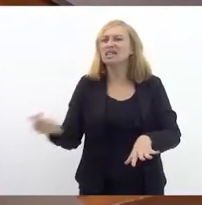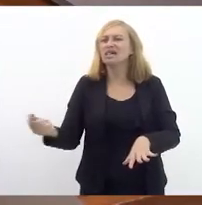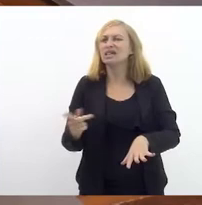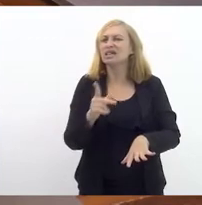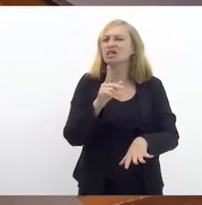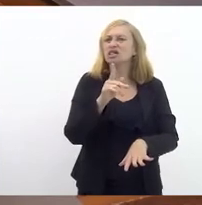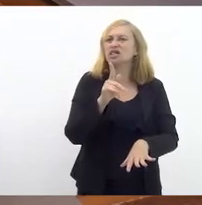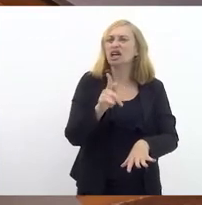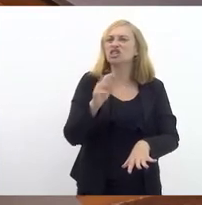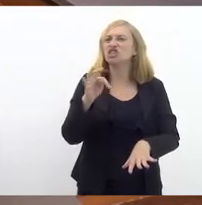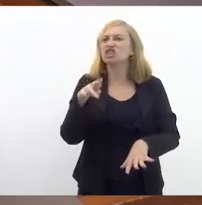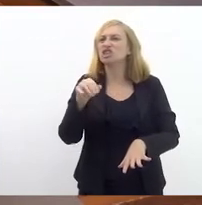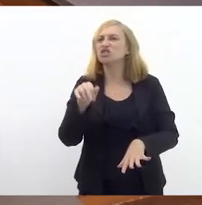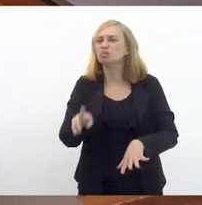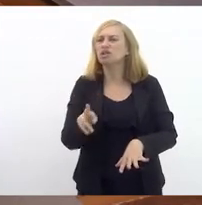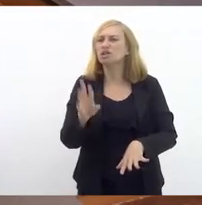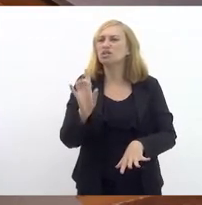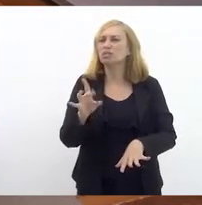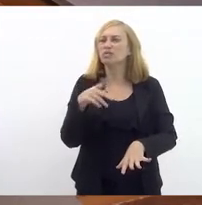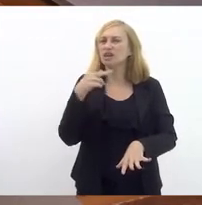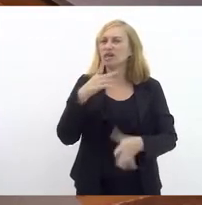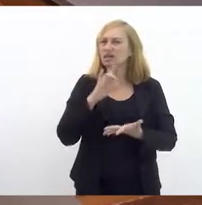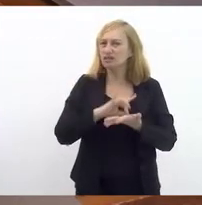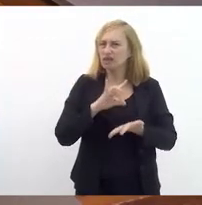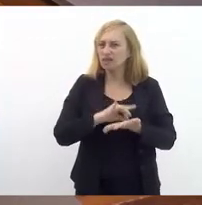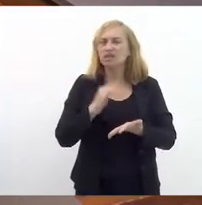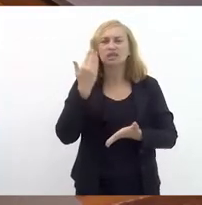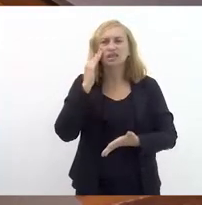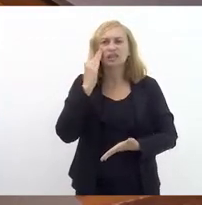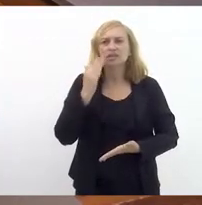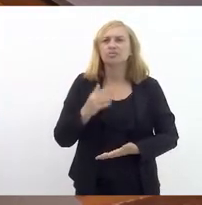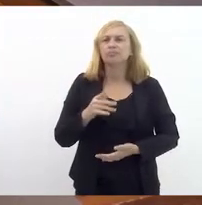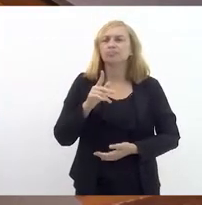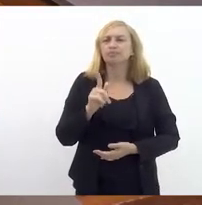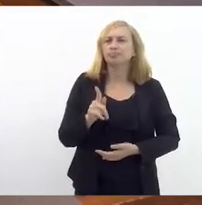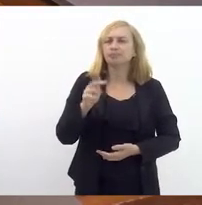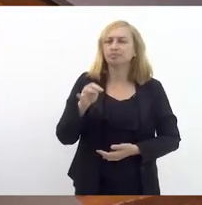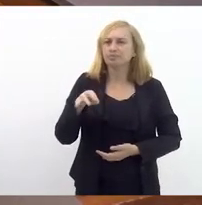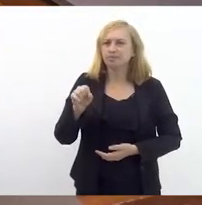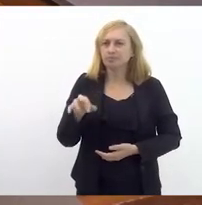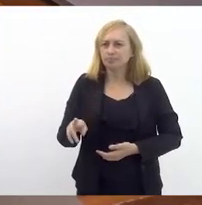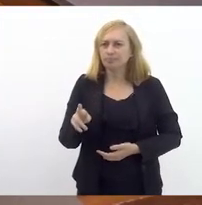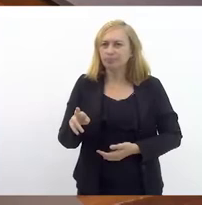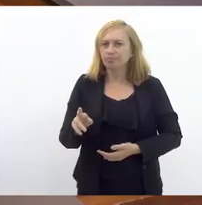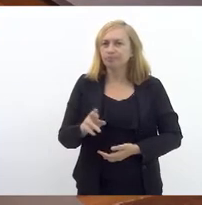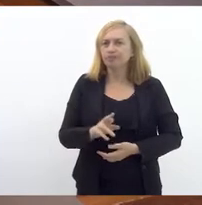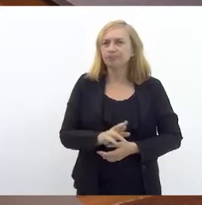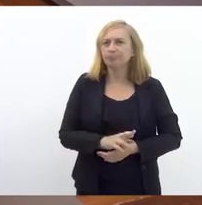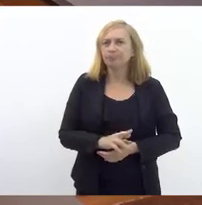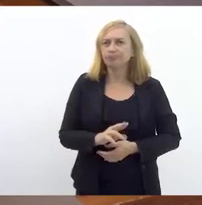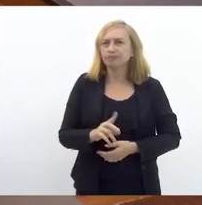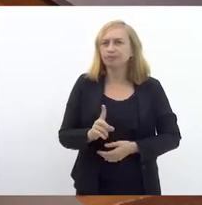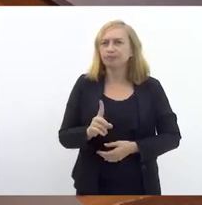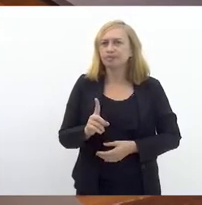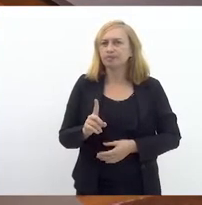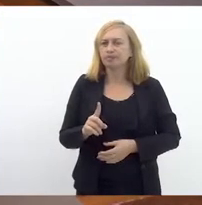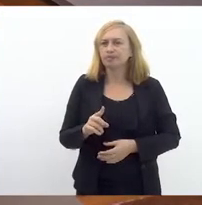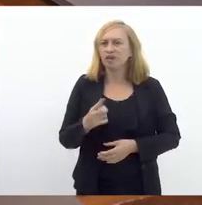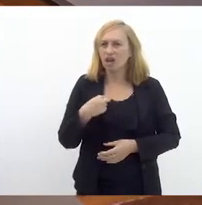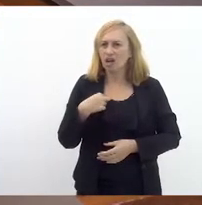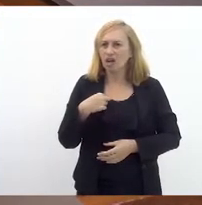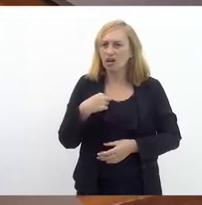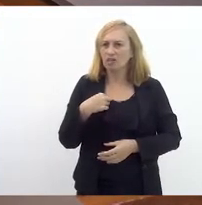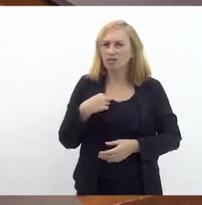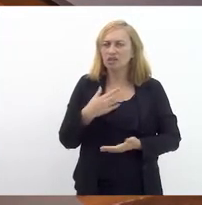doutor Sanches. Na verdade, esse entendimento da GETRANSP, eu ainda nem estava na agência, eu tinha acabado de